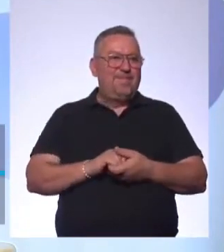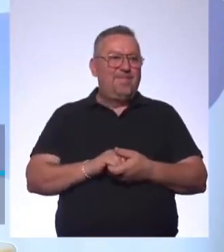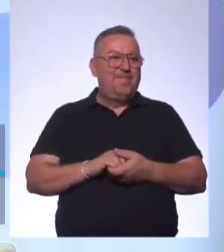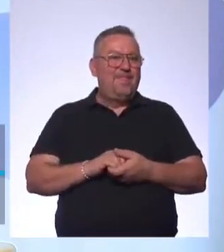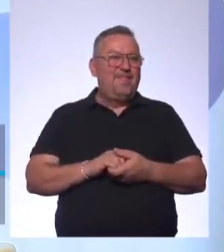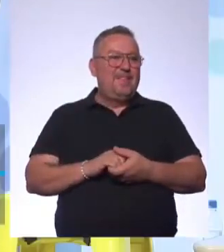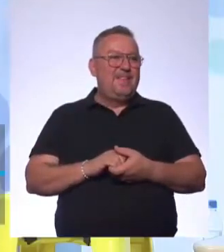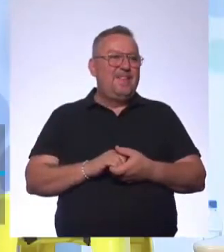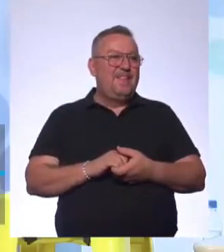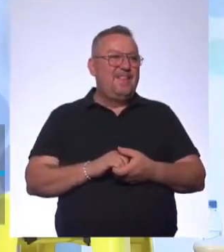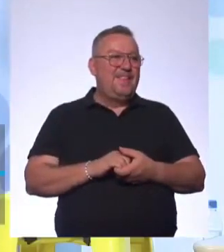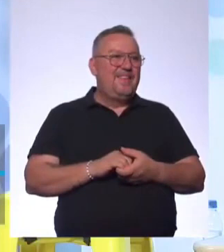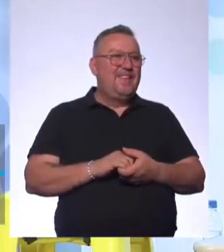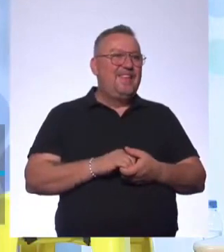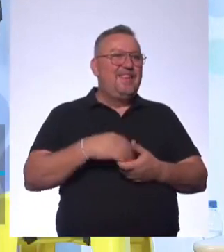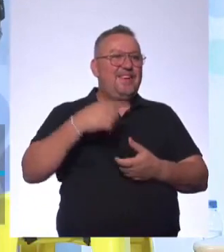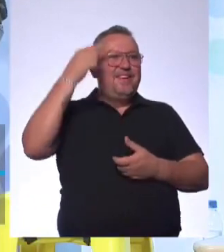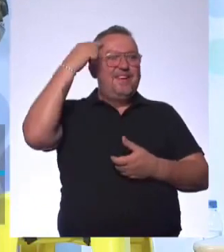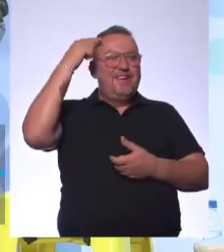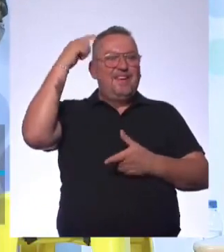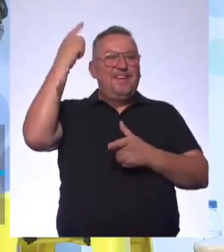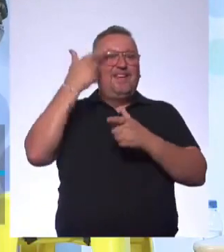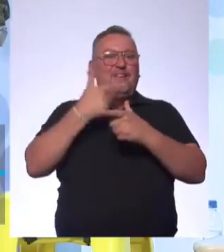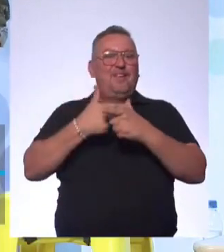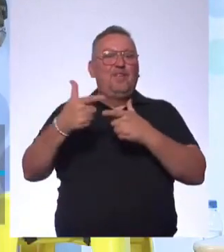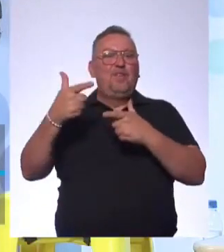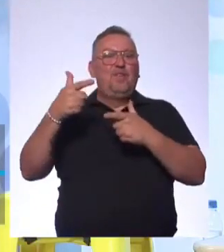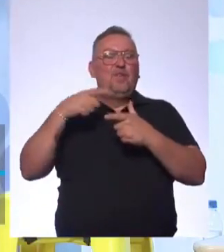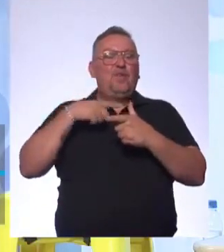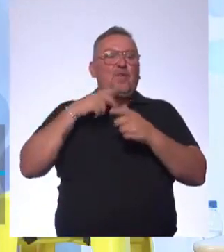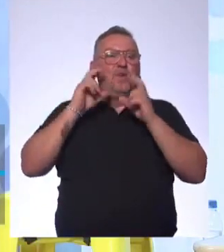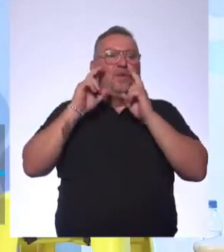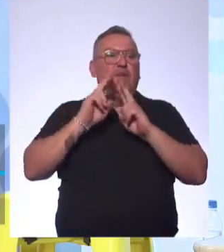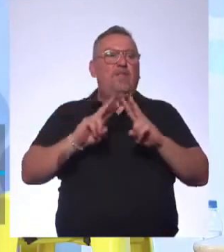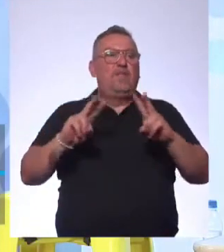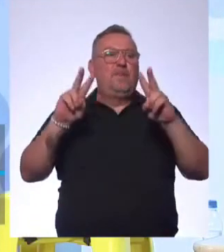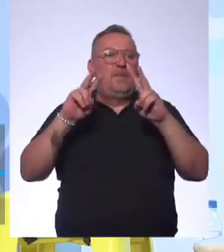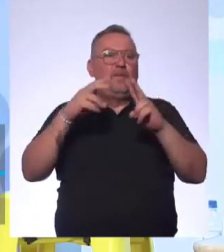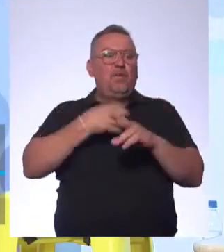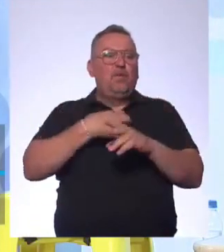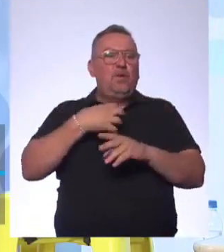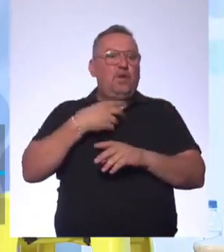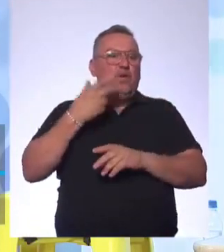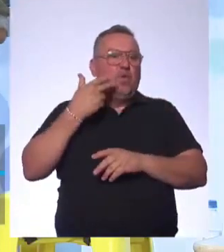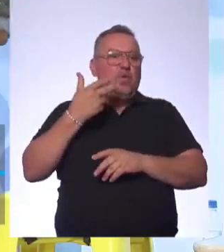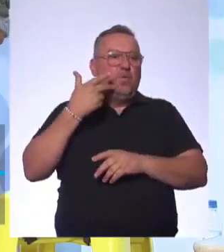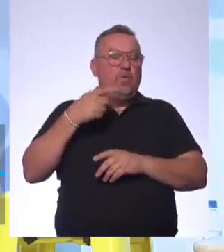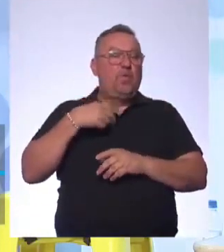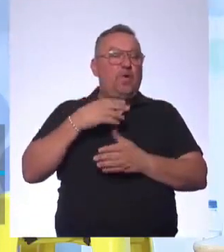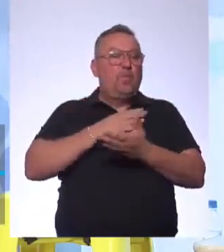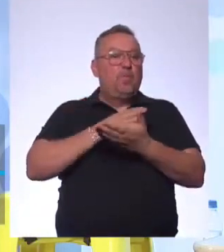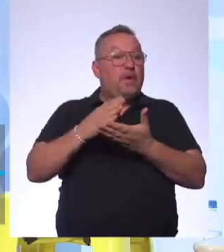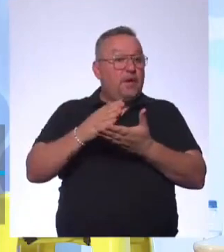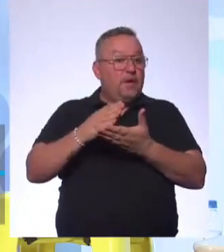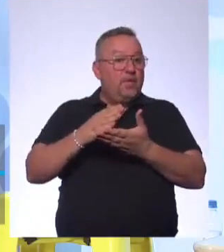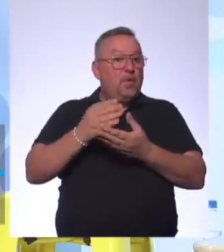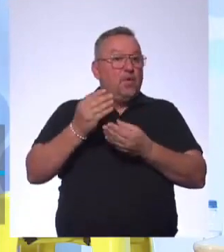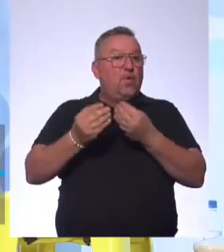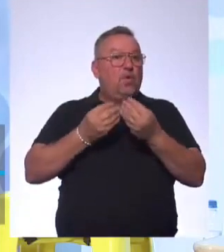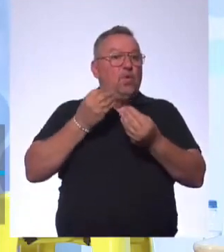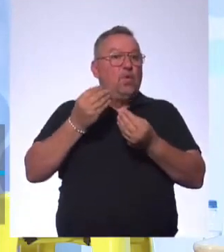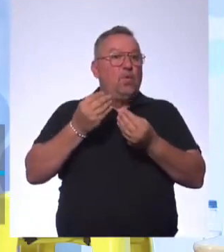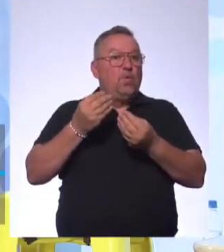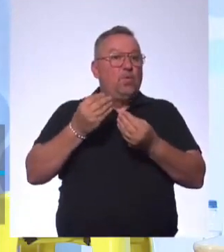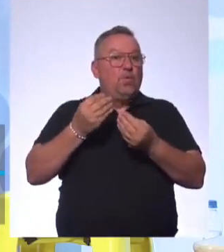Então, refletir, né, sobre essa perspectiva do senso comum, esse princípio do